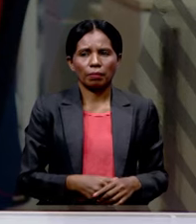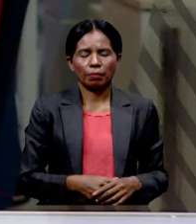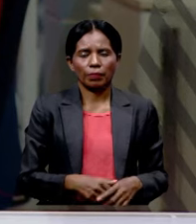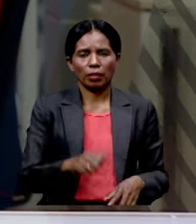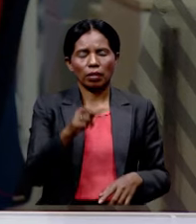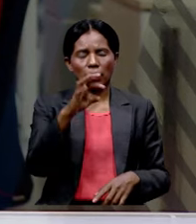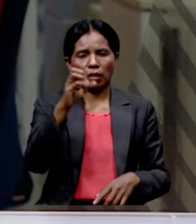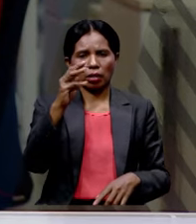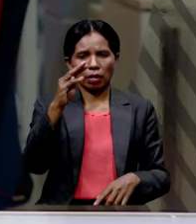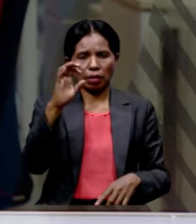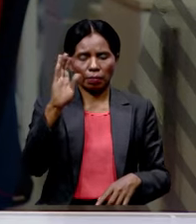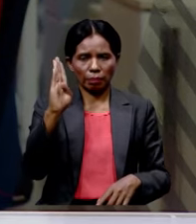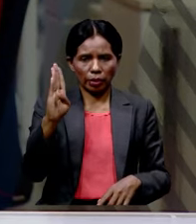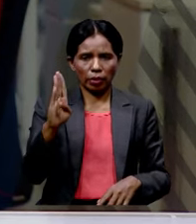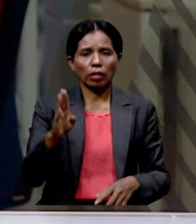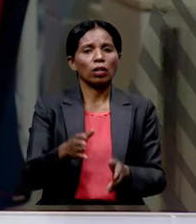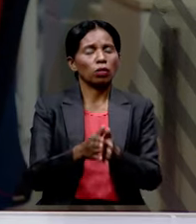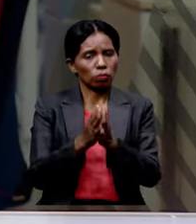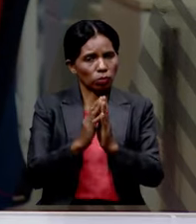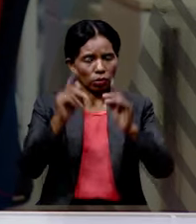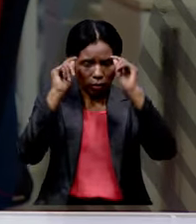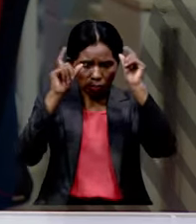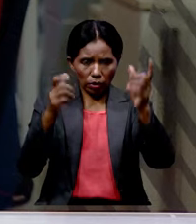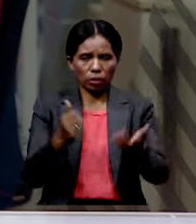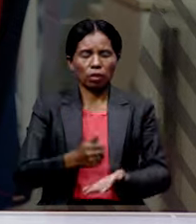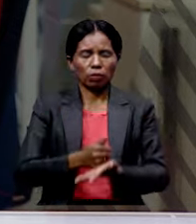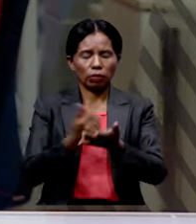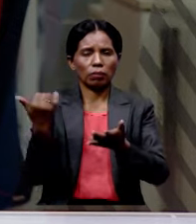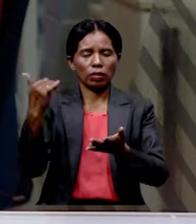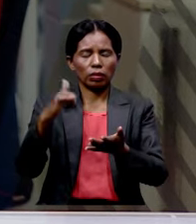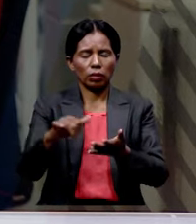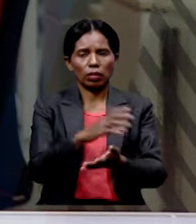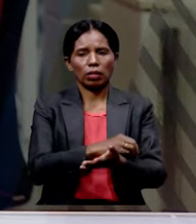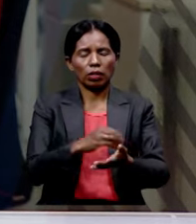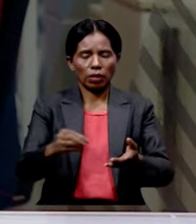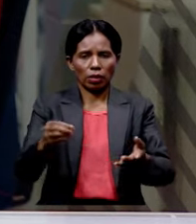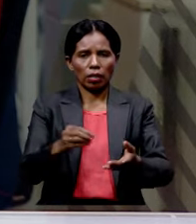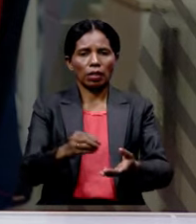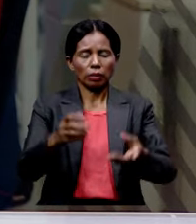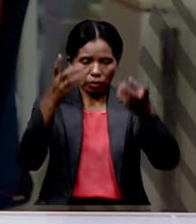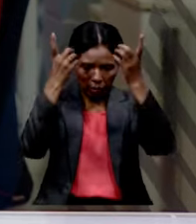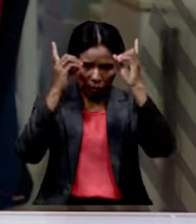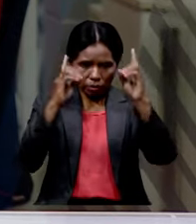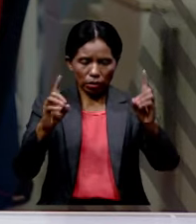Árabes, Saharaui, Husu, Timor-Leste, ni apoia basira ni a luta, autodeterminação no independência.